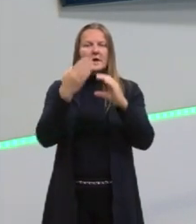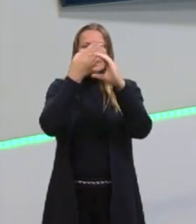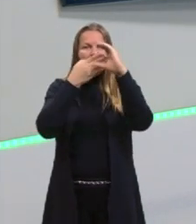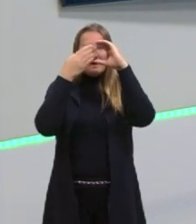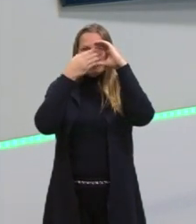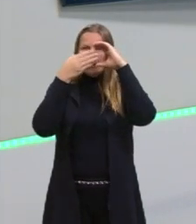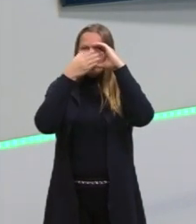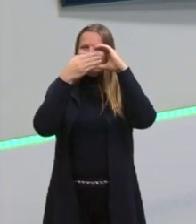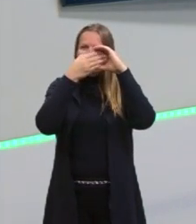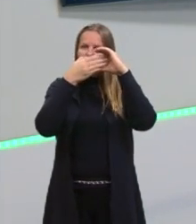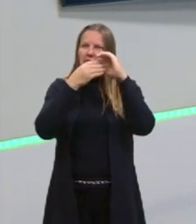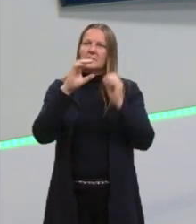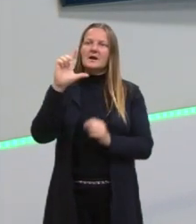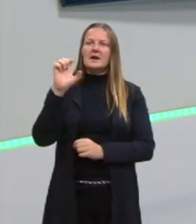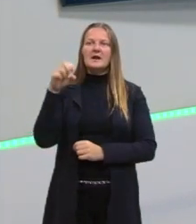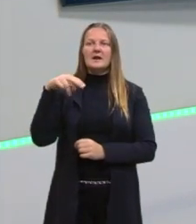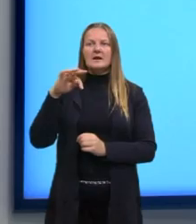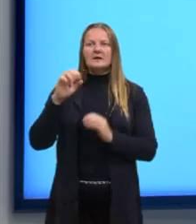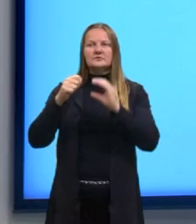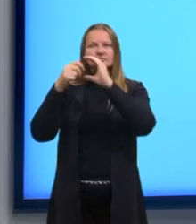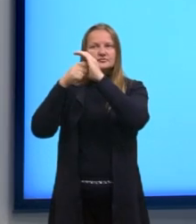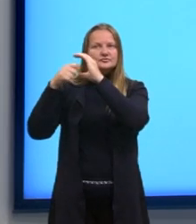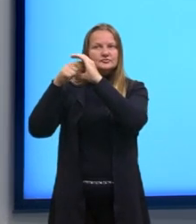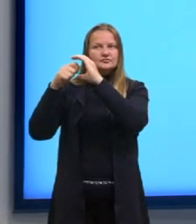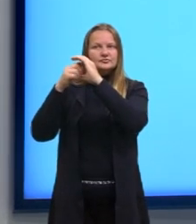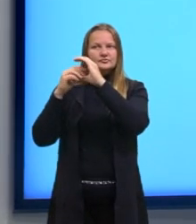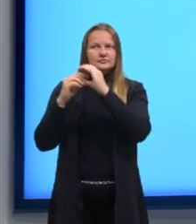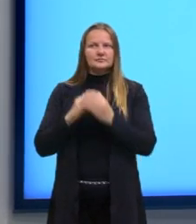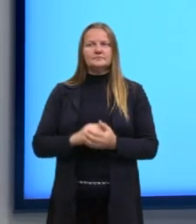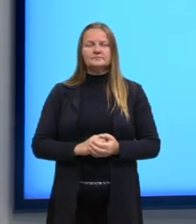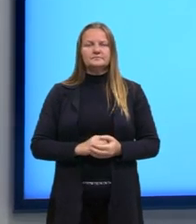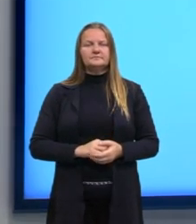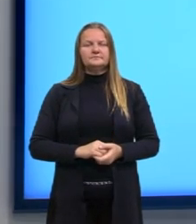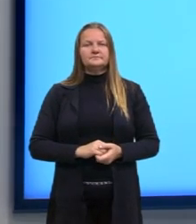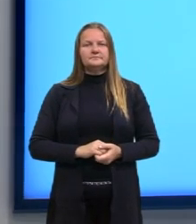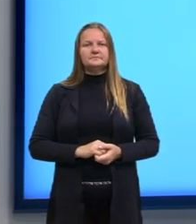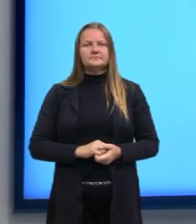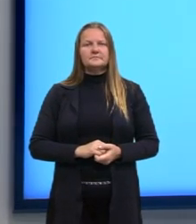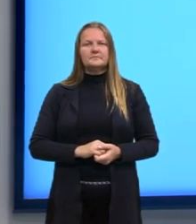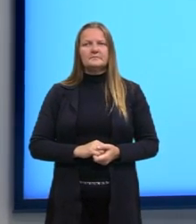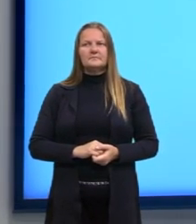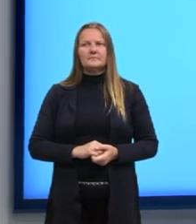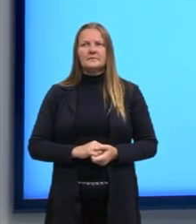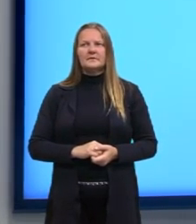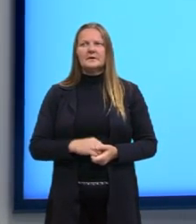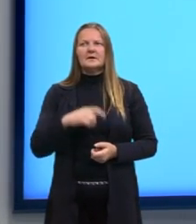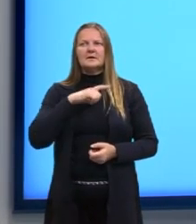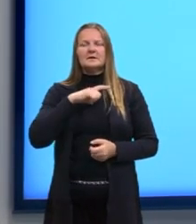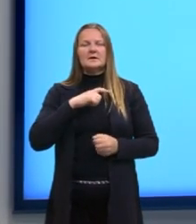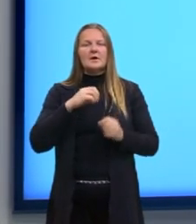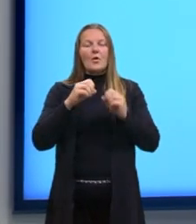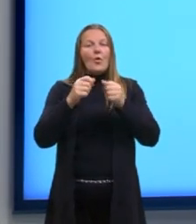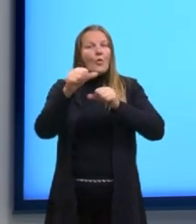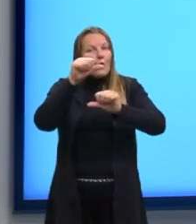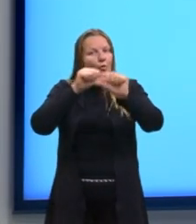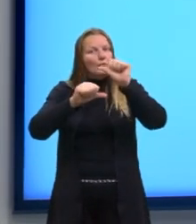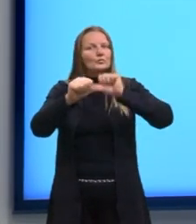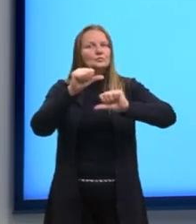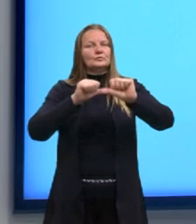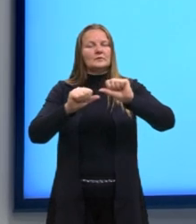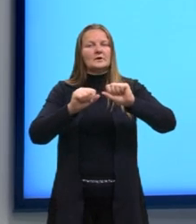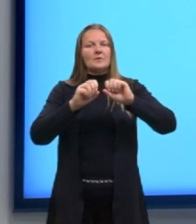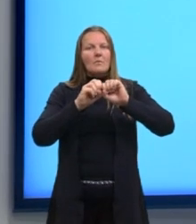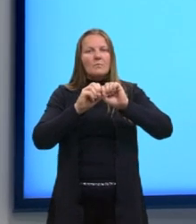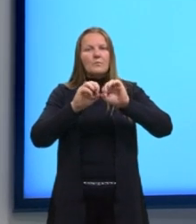dessa lupa que a gente já chama ela de lente convergente depois a gente tem a lente divergente que é justamente o contrário